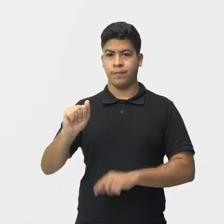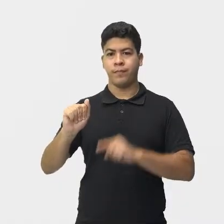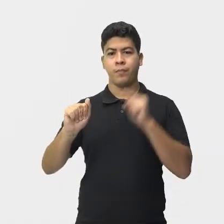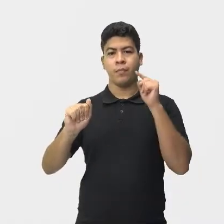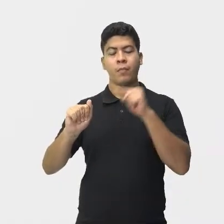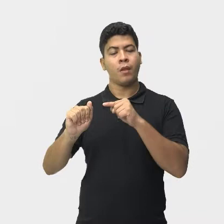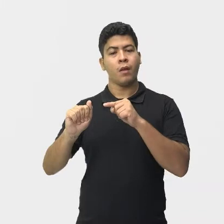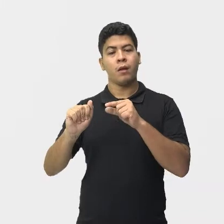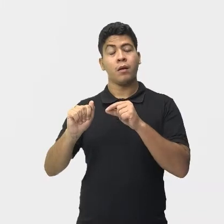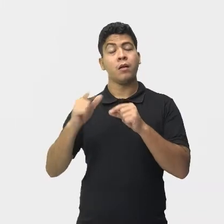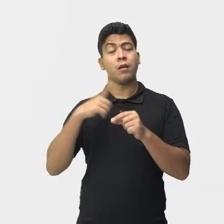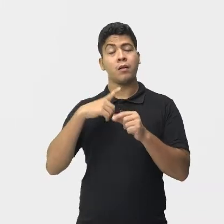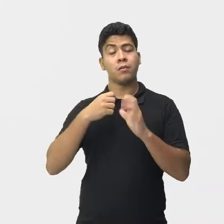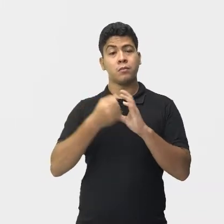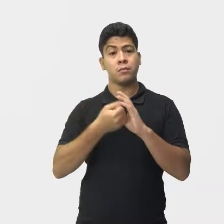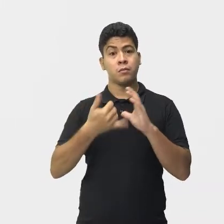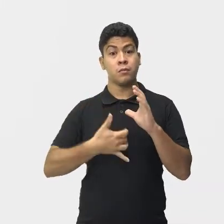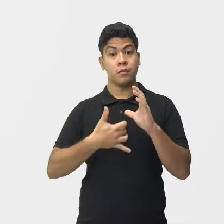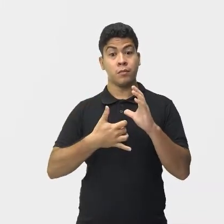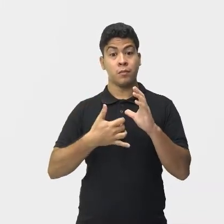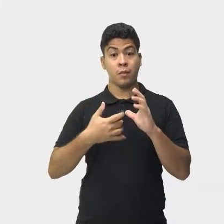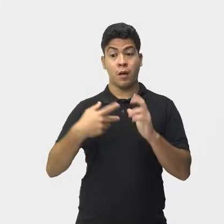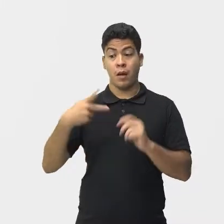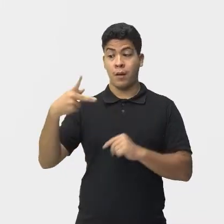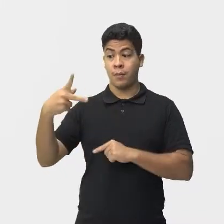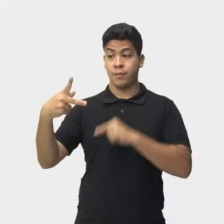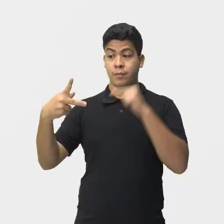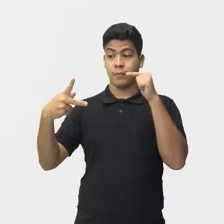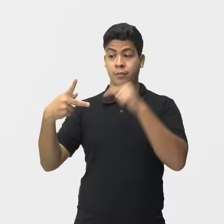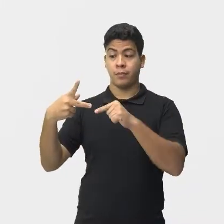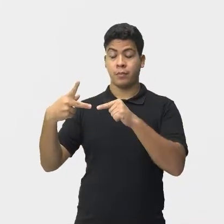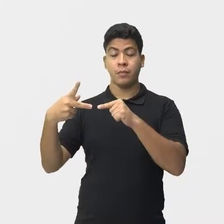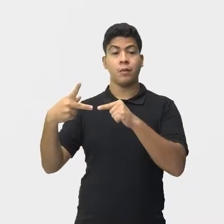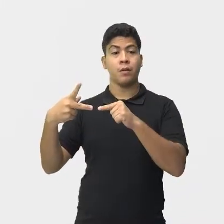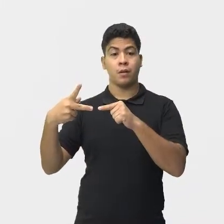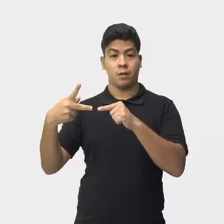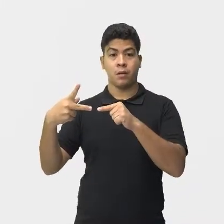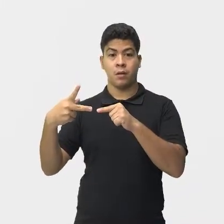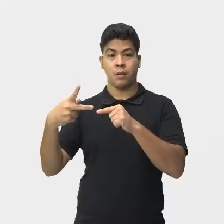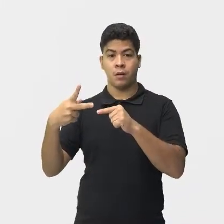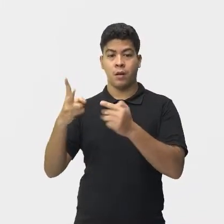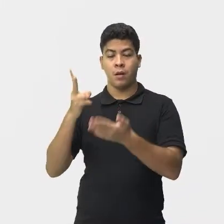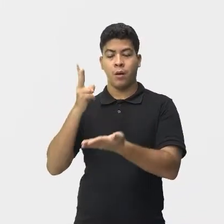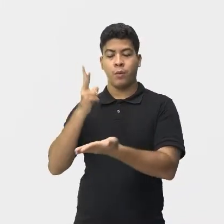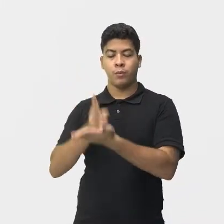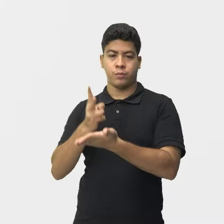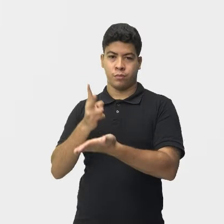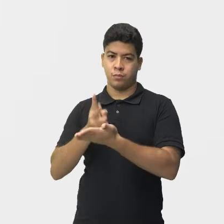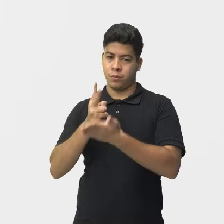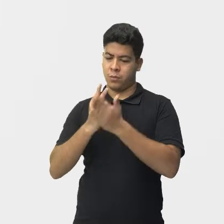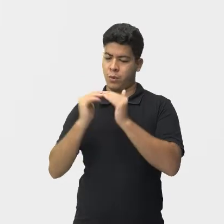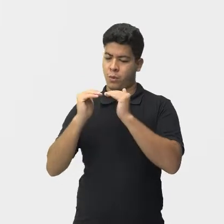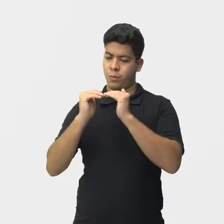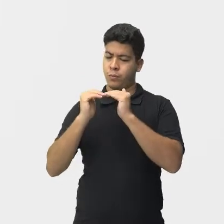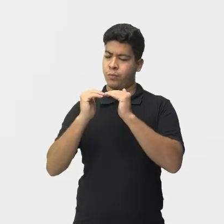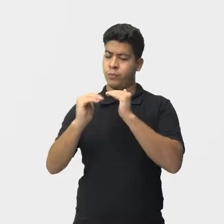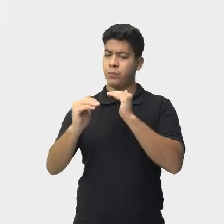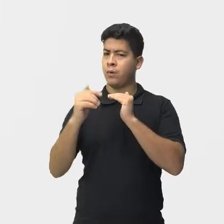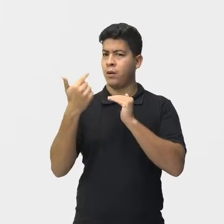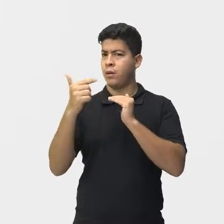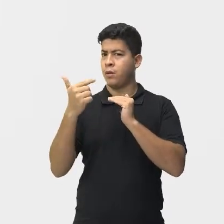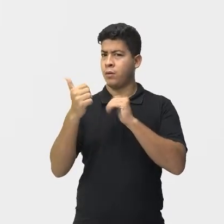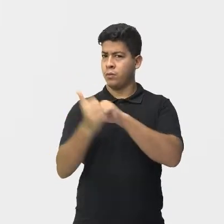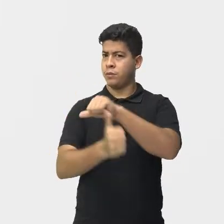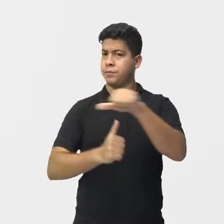seguinte característica: a pressão do gás, ela é sempre constante. Ela não muda de